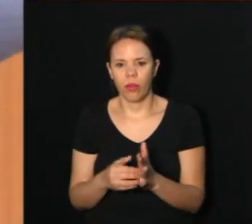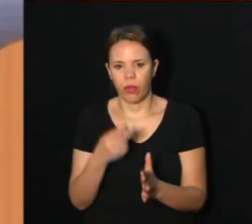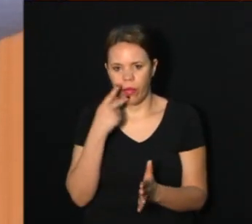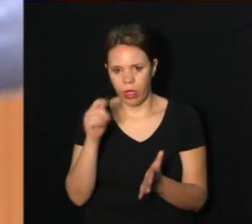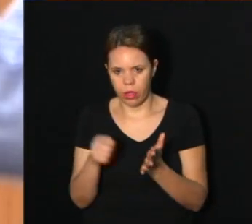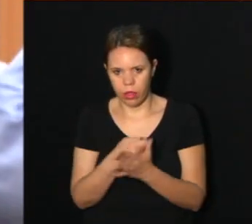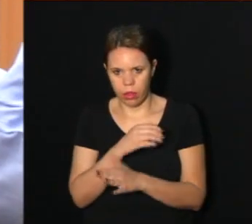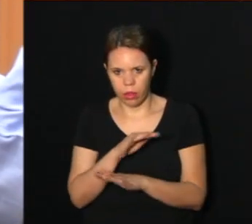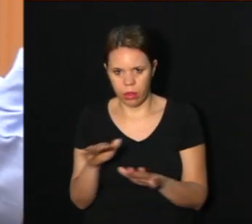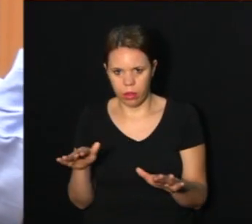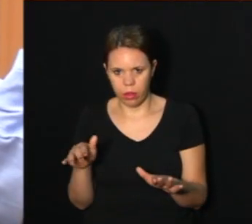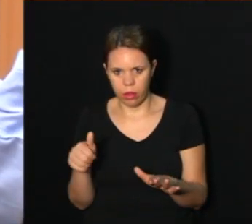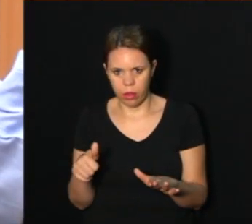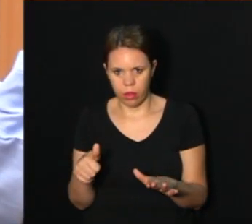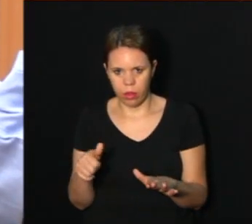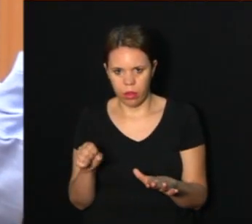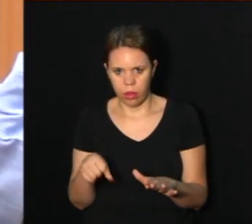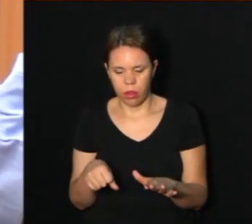inscrito, seria